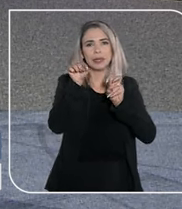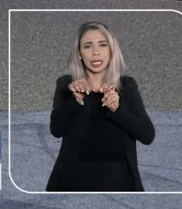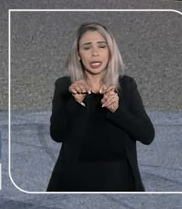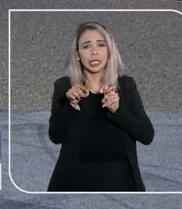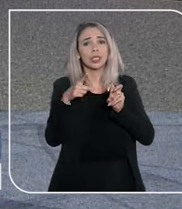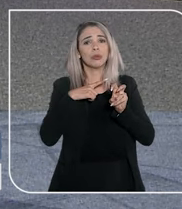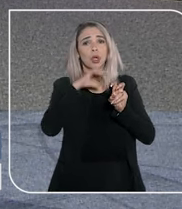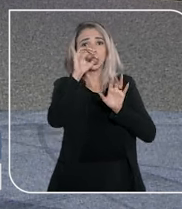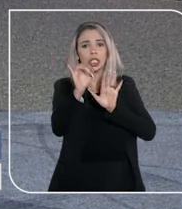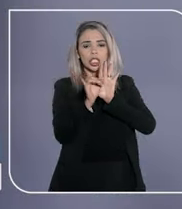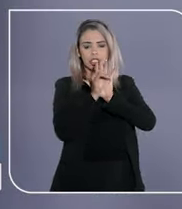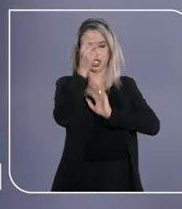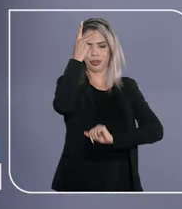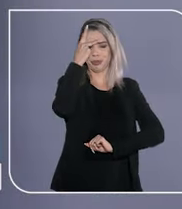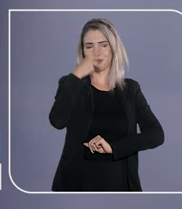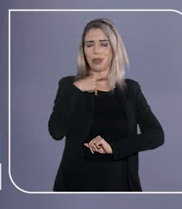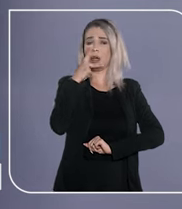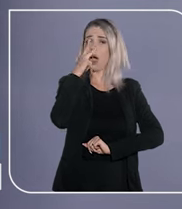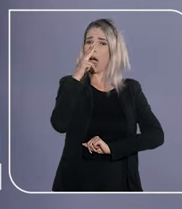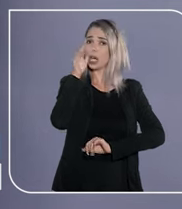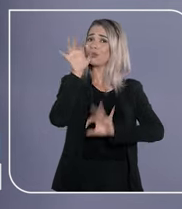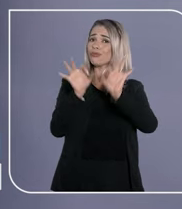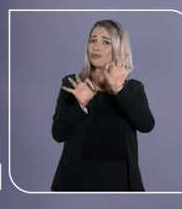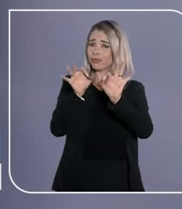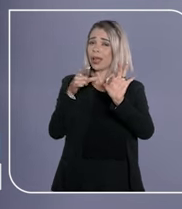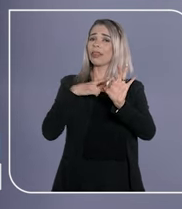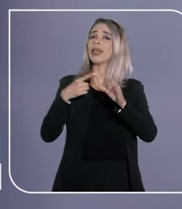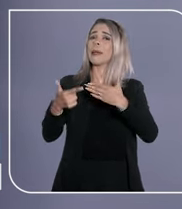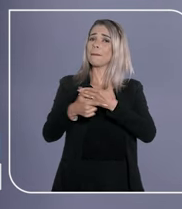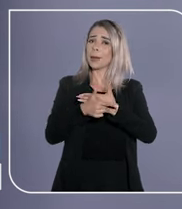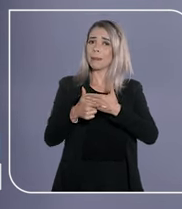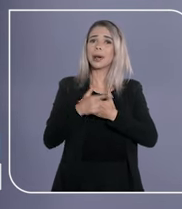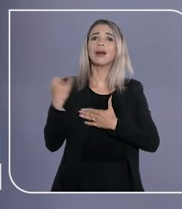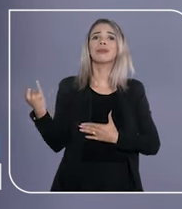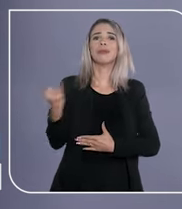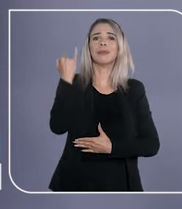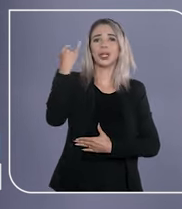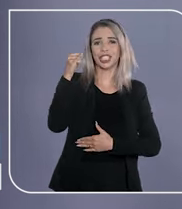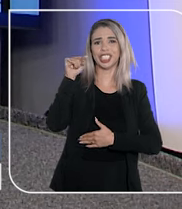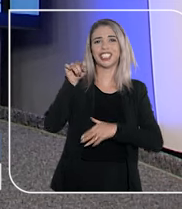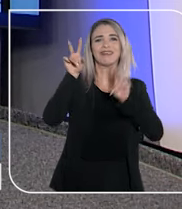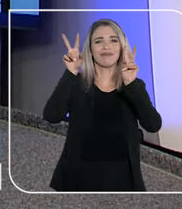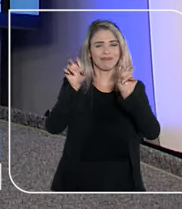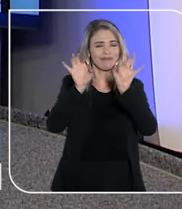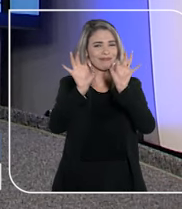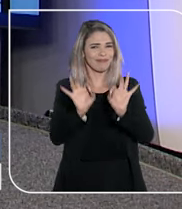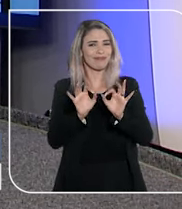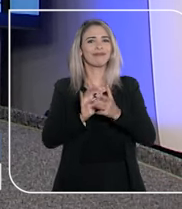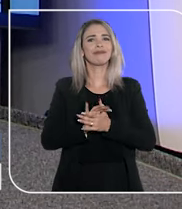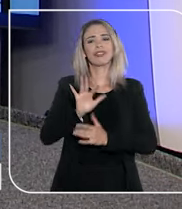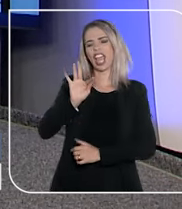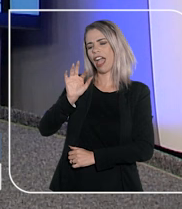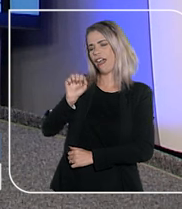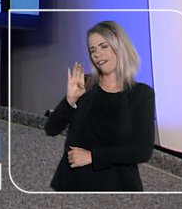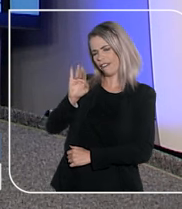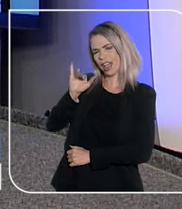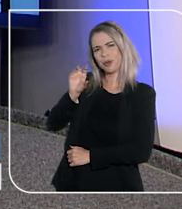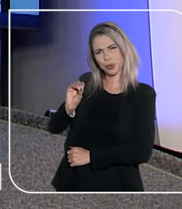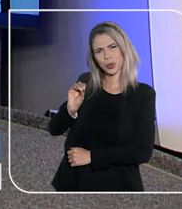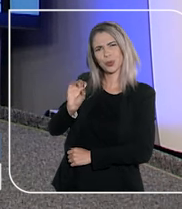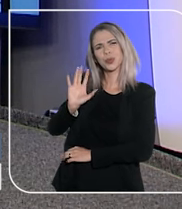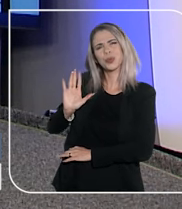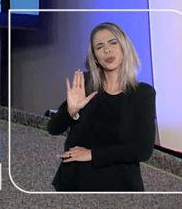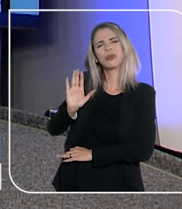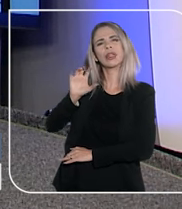da autodeclaração, eu acho que o judiciário tem um papel bem fundamental nesse ponto, né? Doutor Fábio, ainda com você,